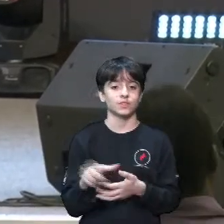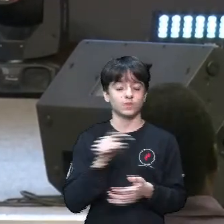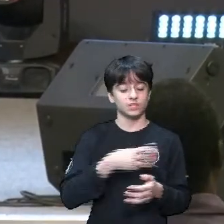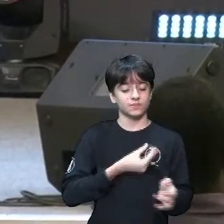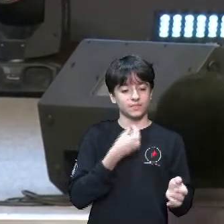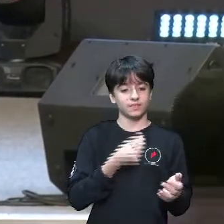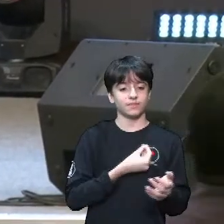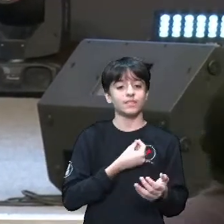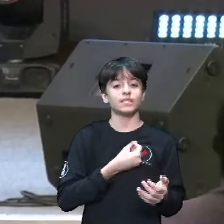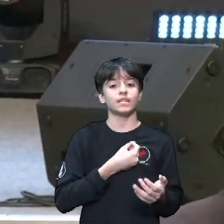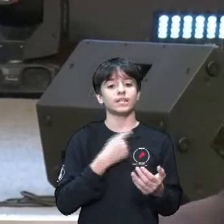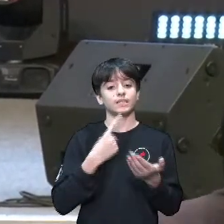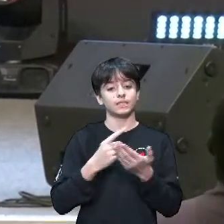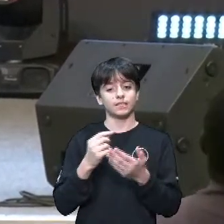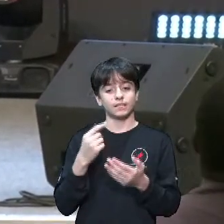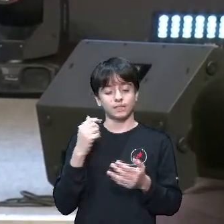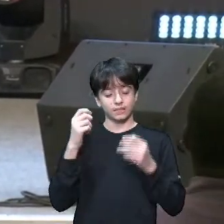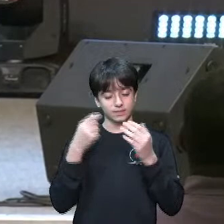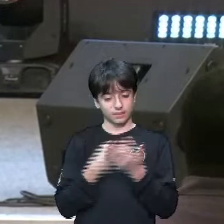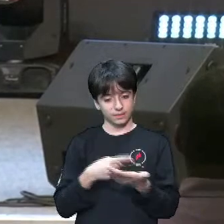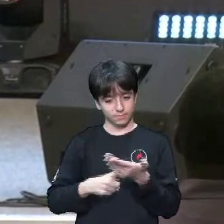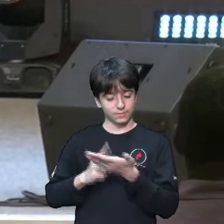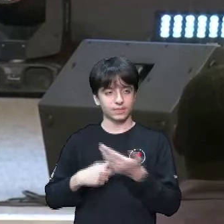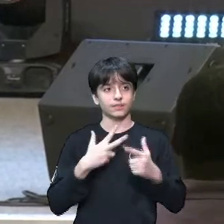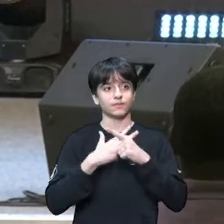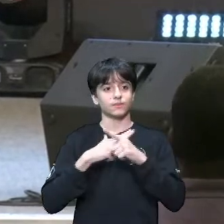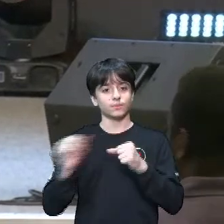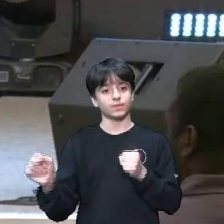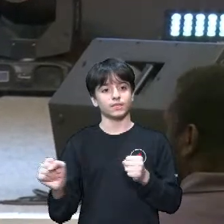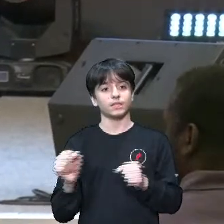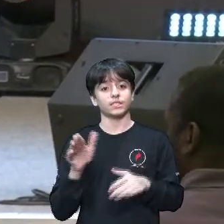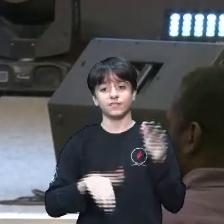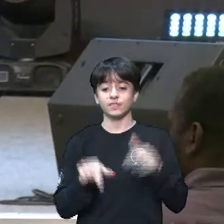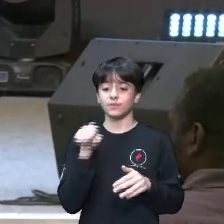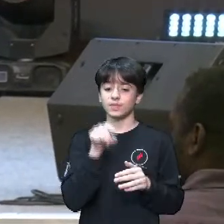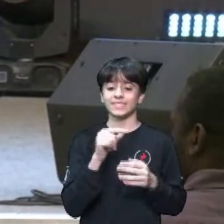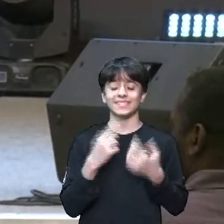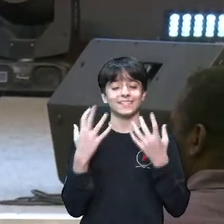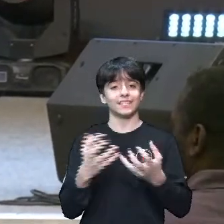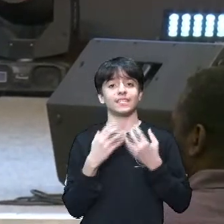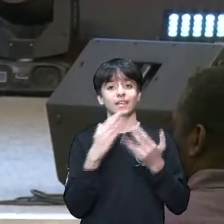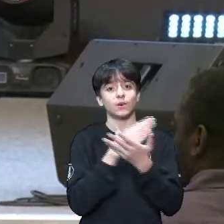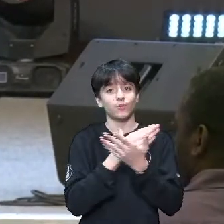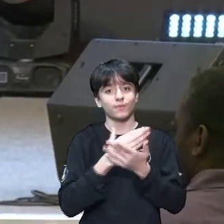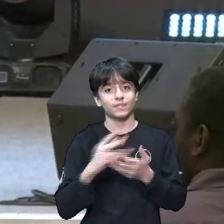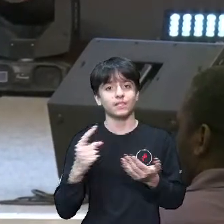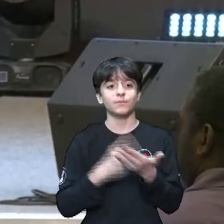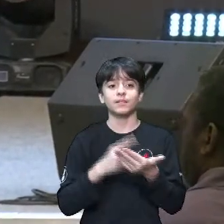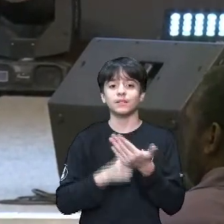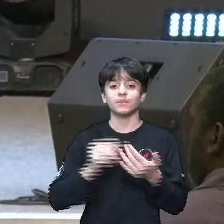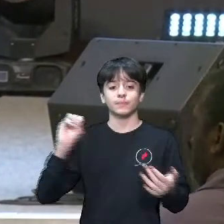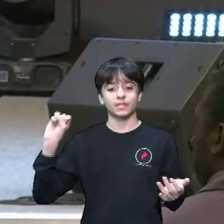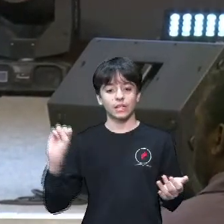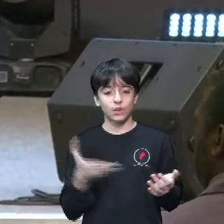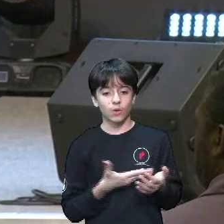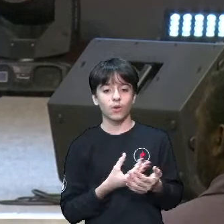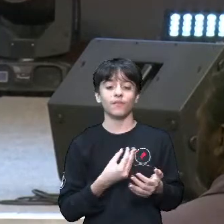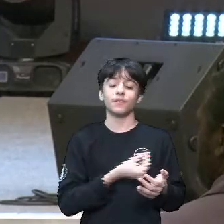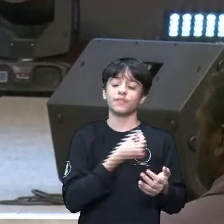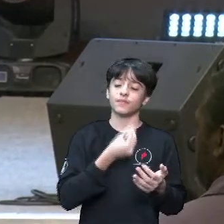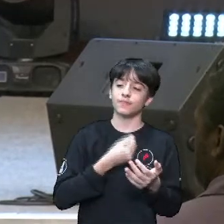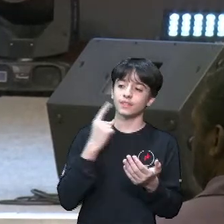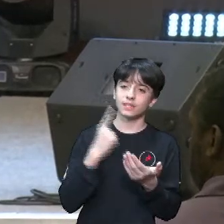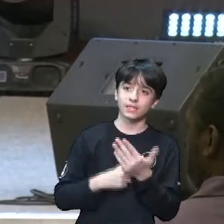da vitória, isso. E de repente você, que hoje quer iniciar uma nova campanha, quer participar dessa campanha,